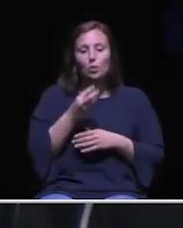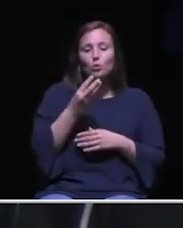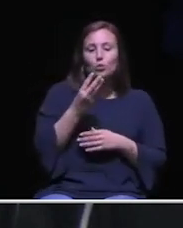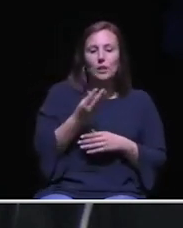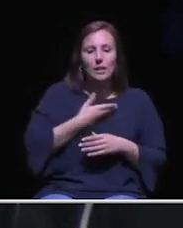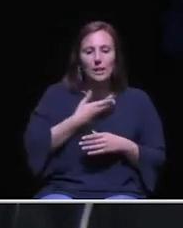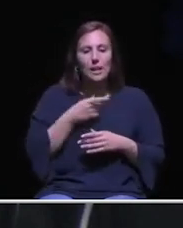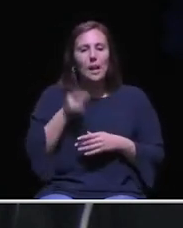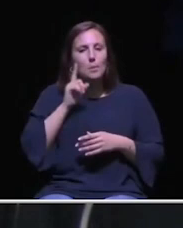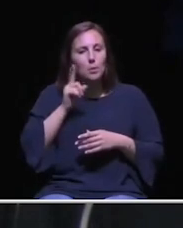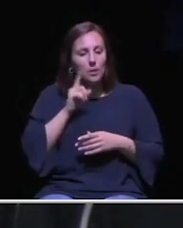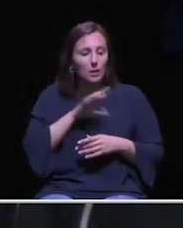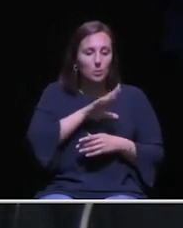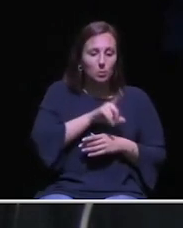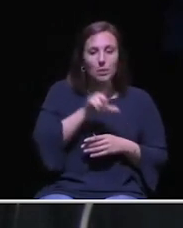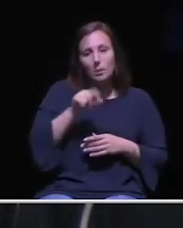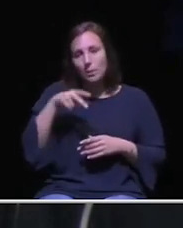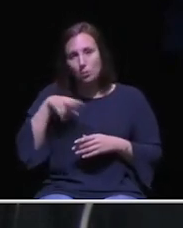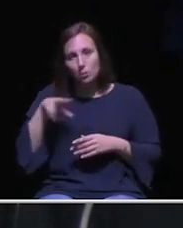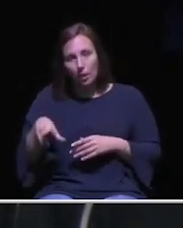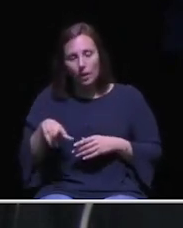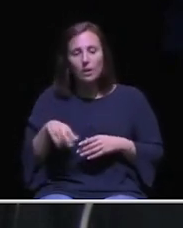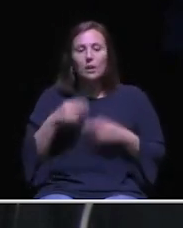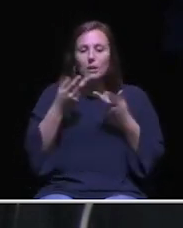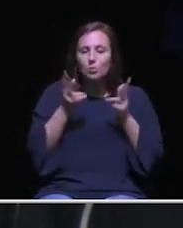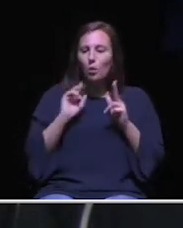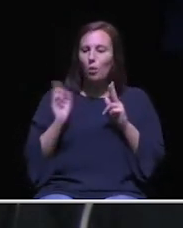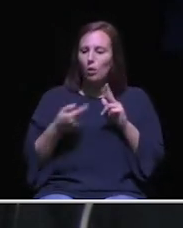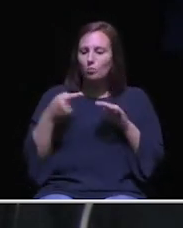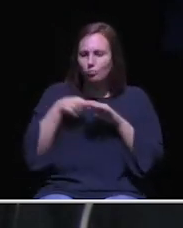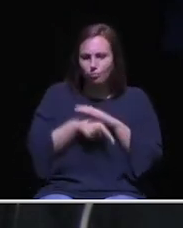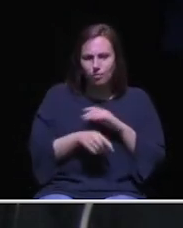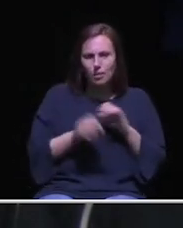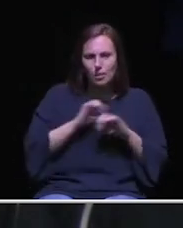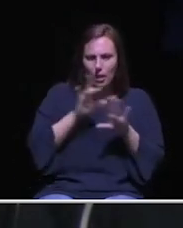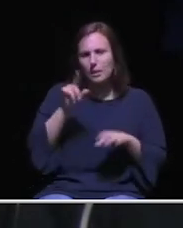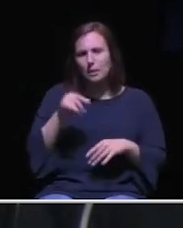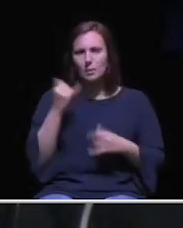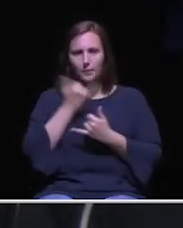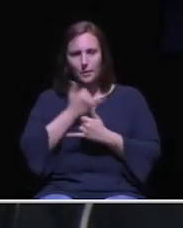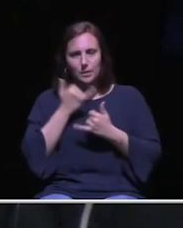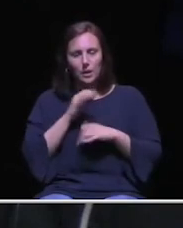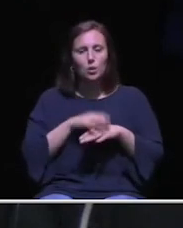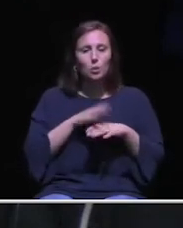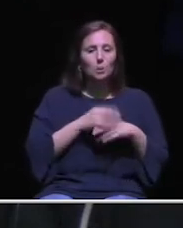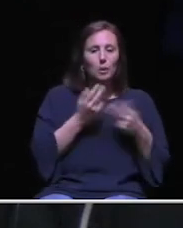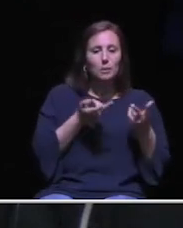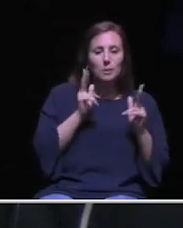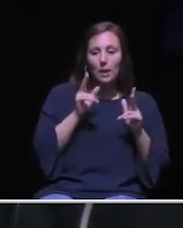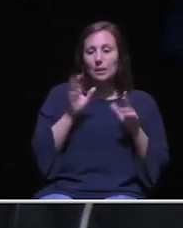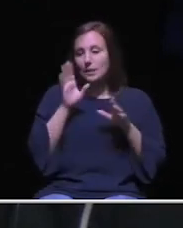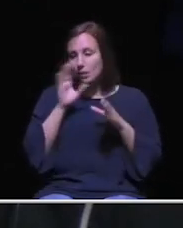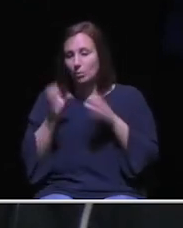para Lisboa e para Portugal. Aprofundar a nossa liberdade, claro, e também a nossa felicidade. Porque não há liberdade sem